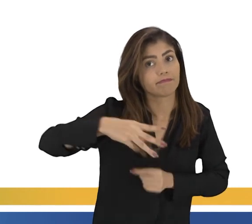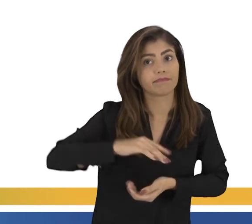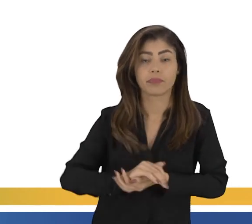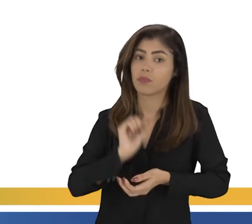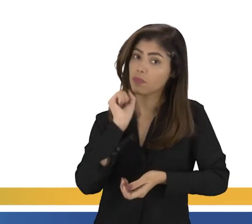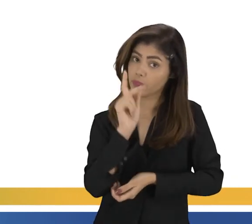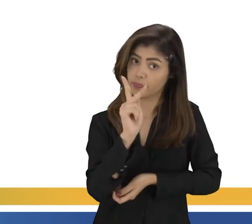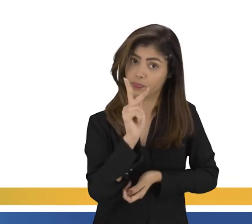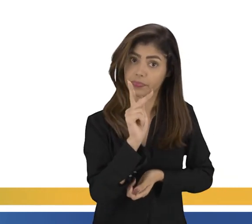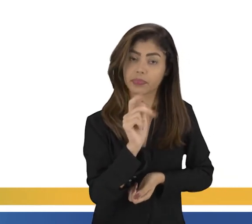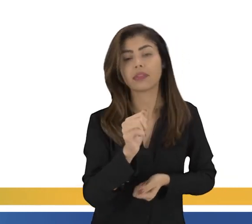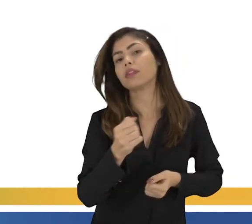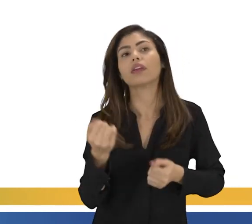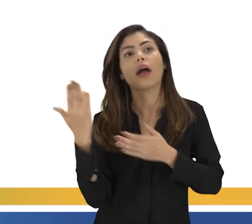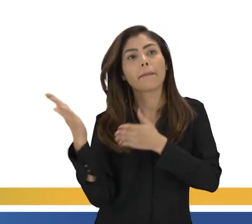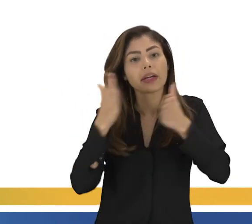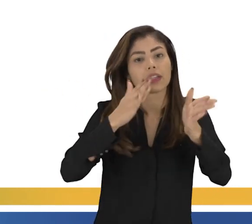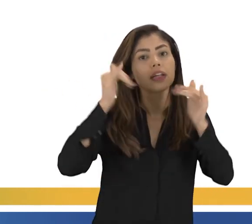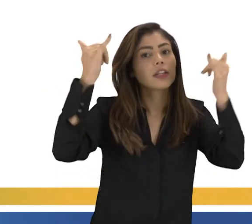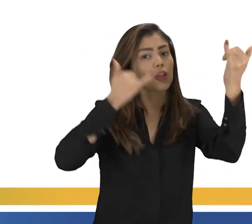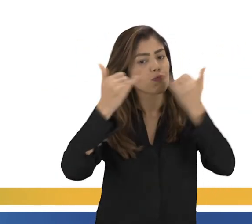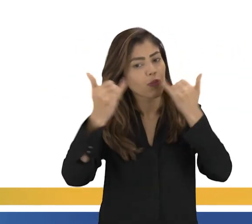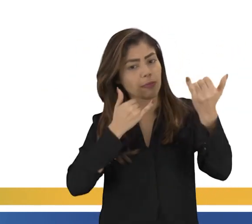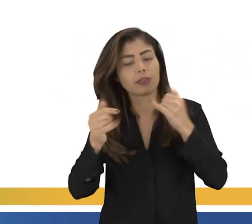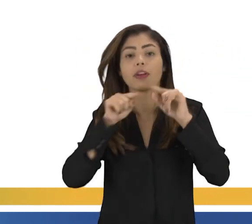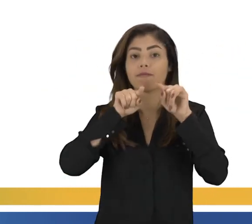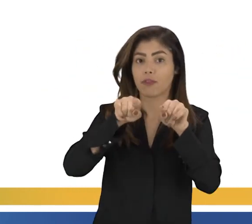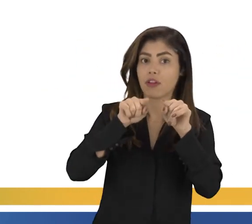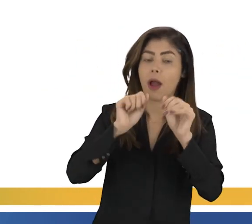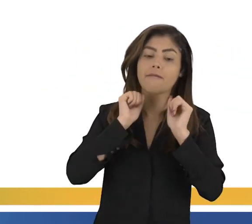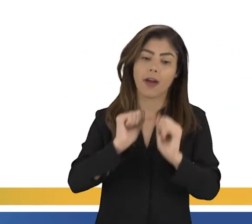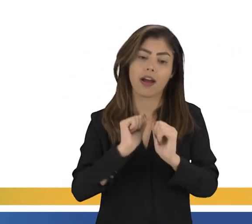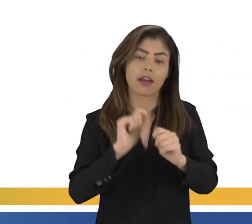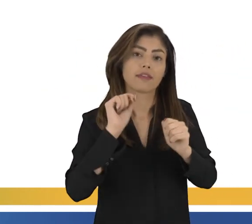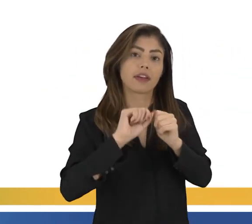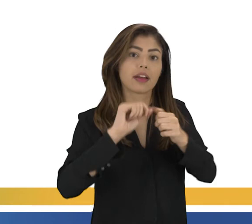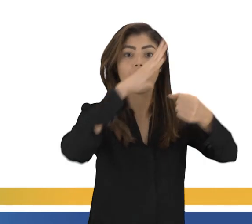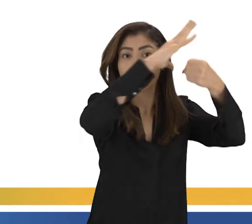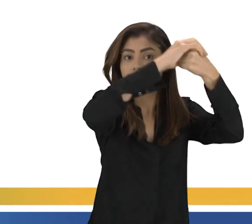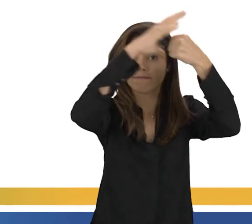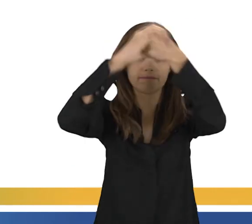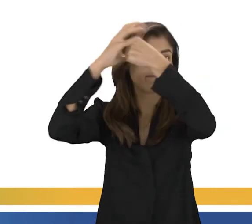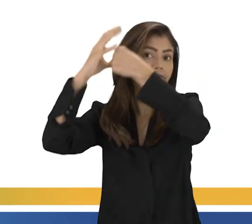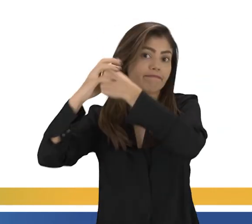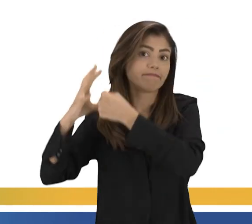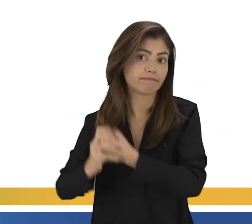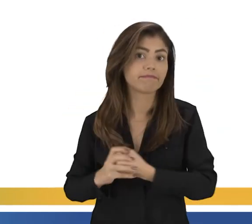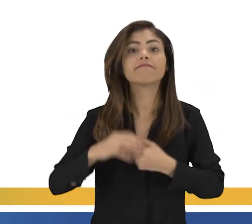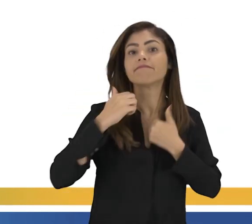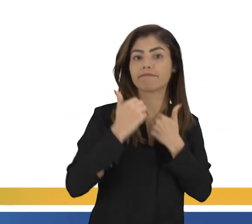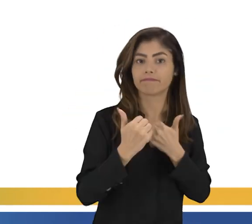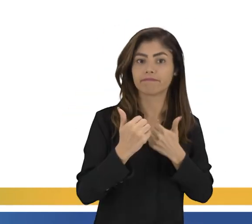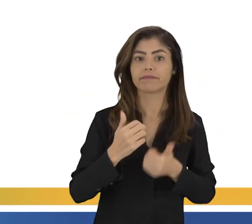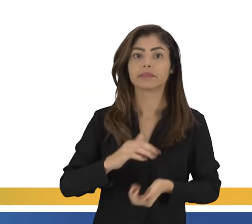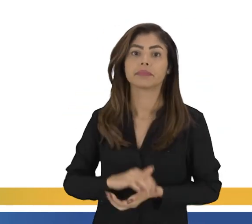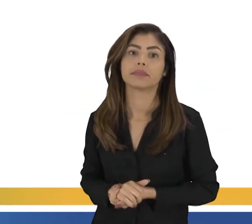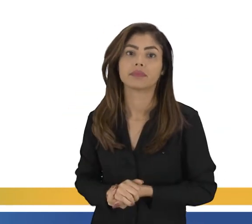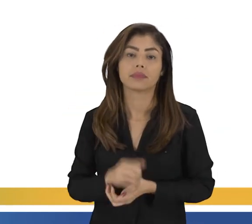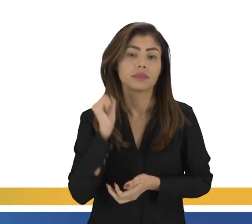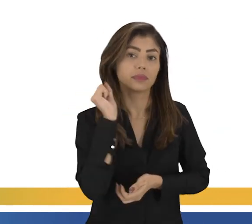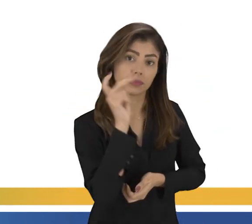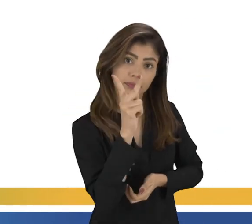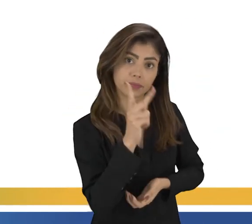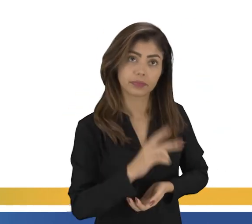terciário, ok? Então, a partir dessas informações, tá? Vocês vão montar uma teia alimentar.